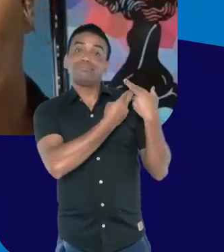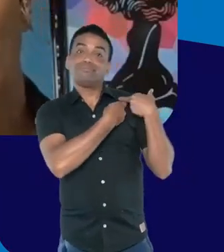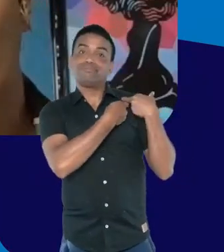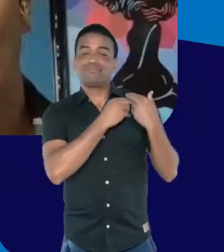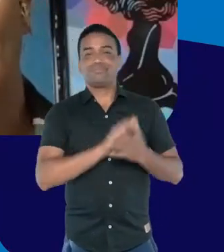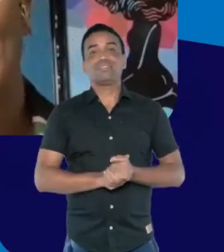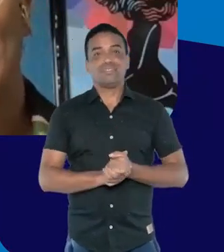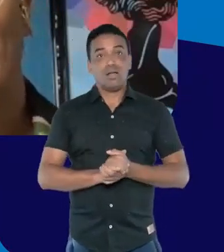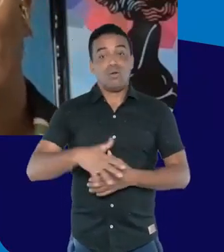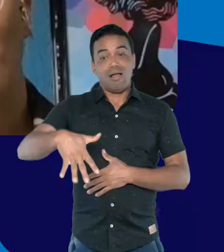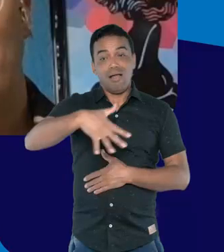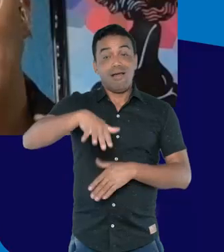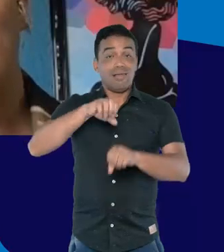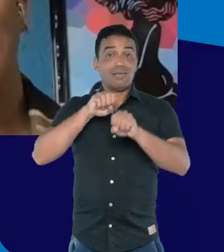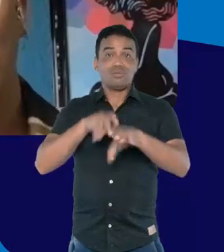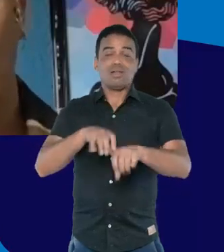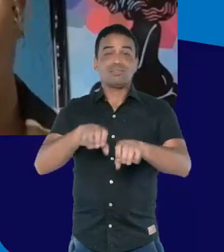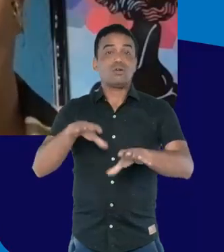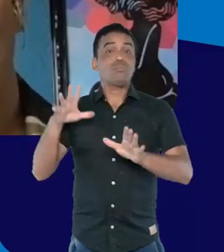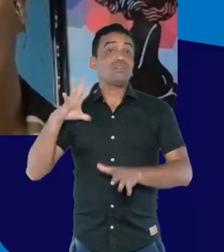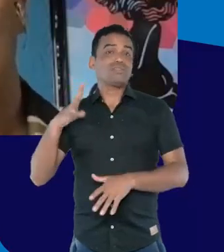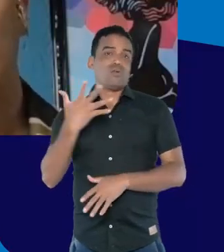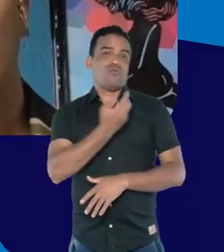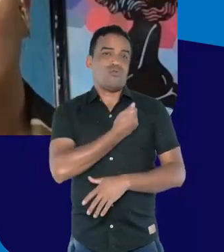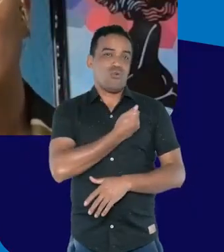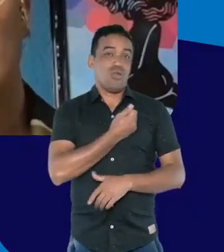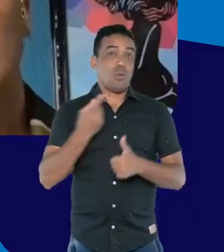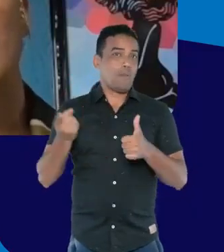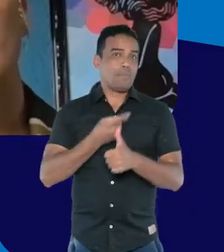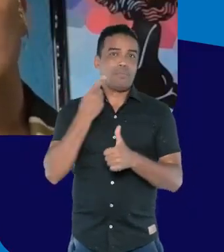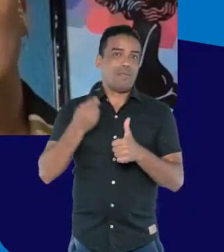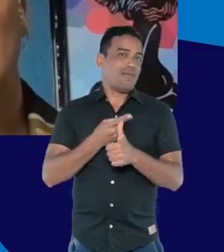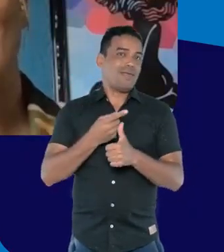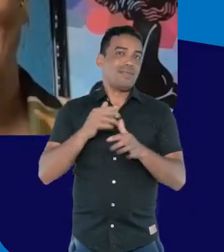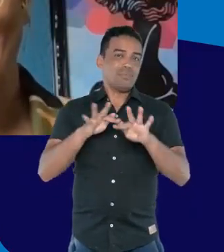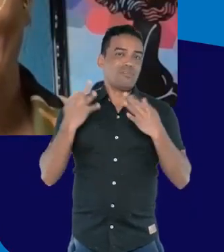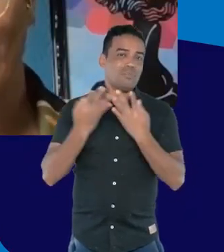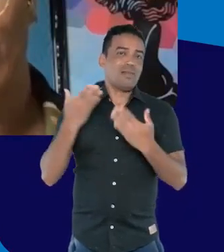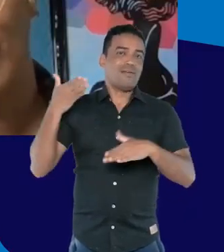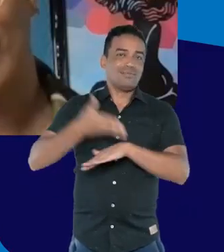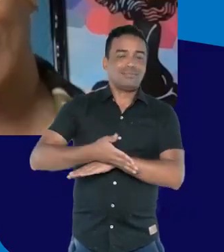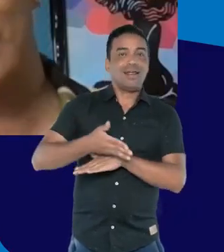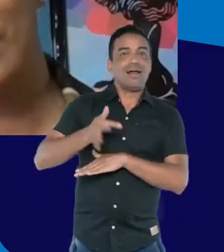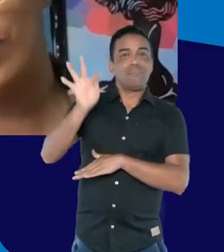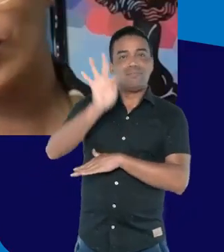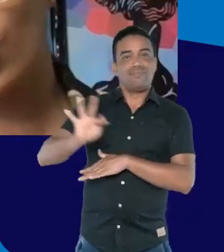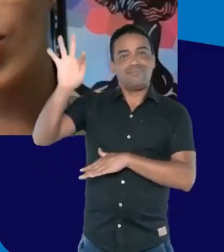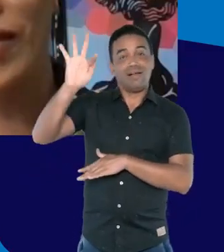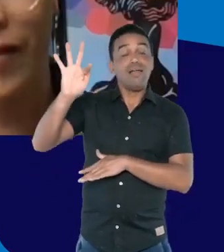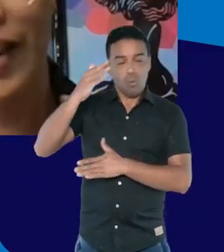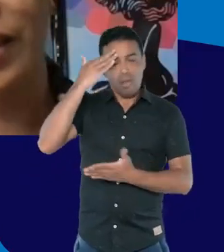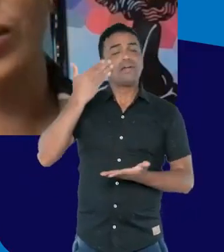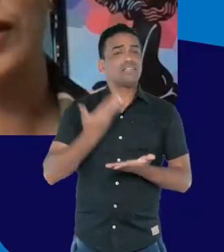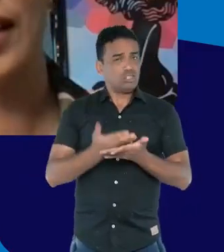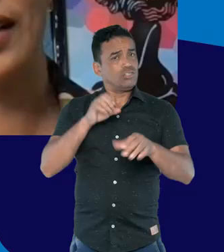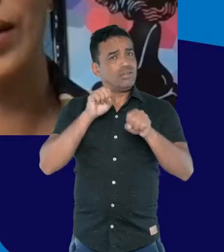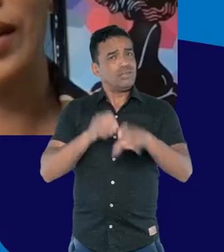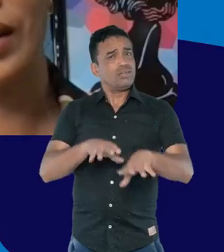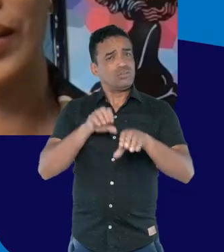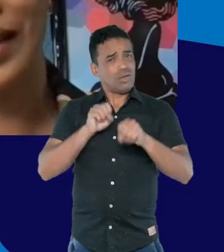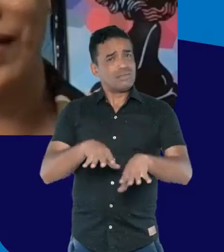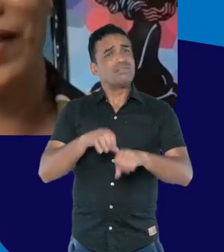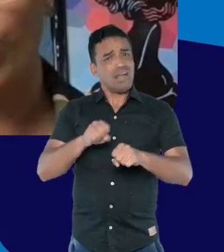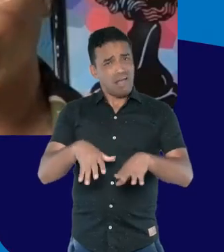educação me salvou, né? Eu fui a primeira da minha família a entrar para a universidade, e eu acredito na educação como afeto,